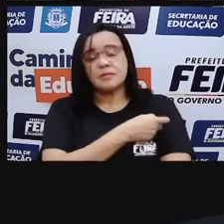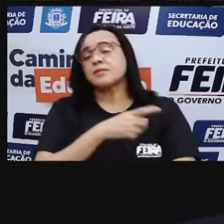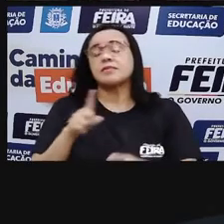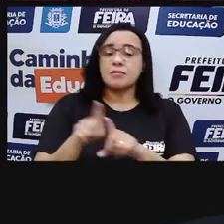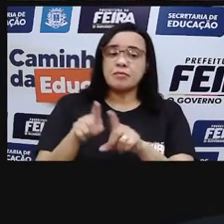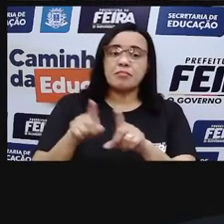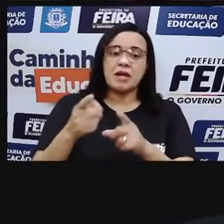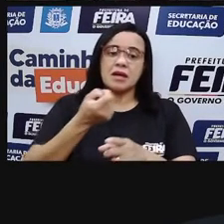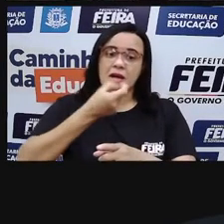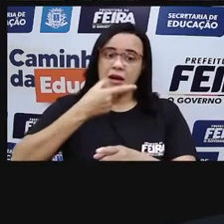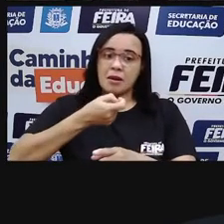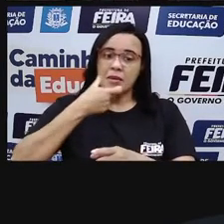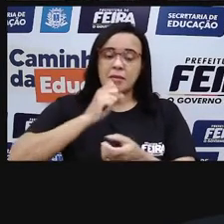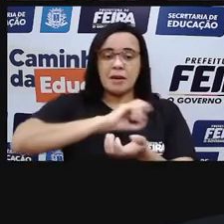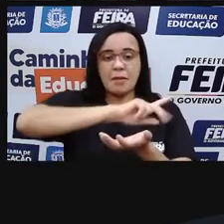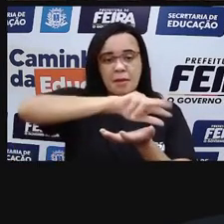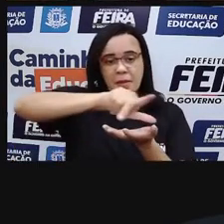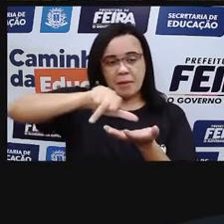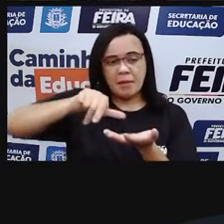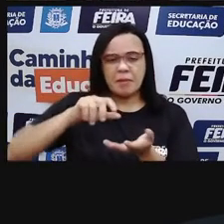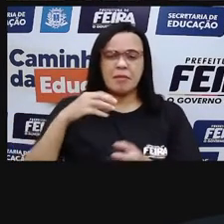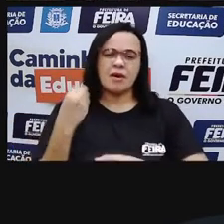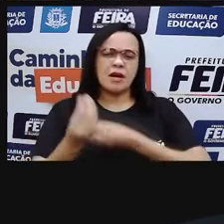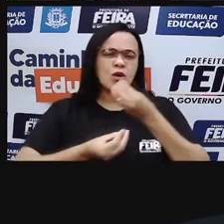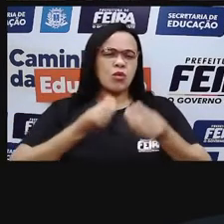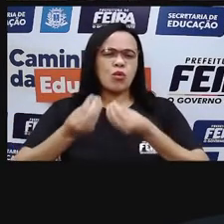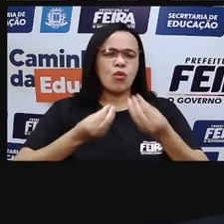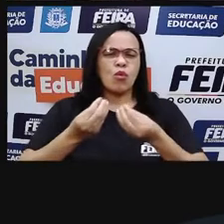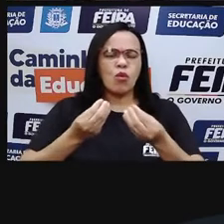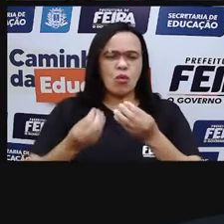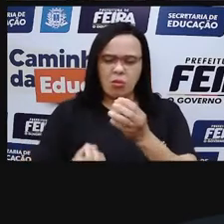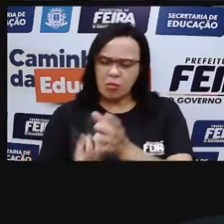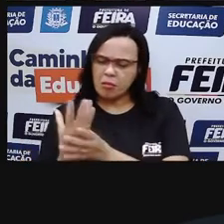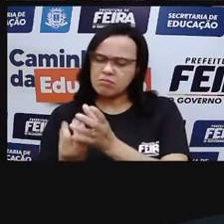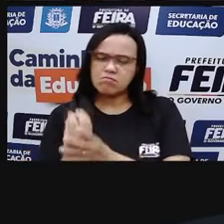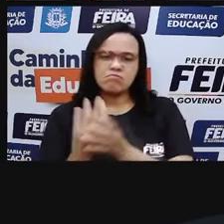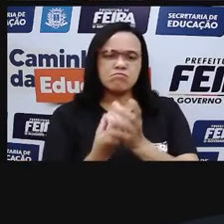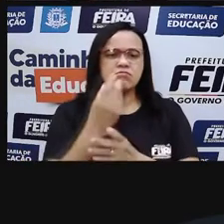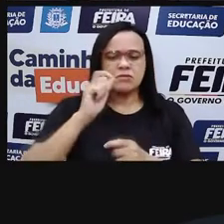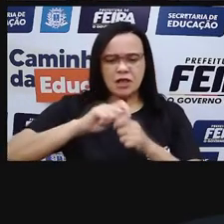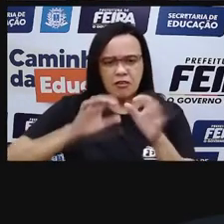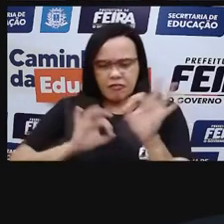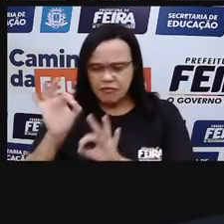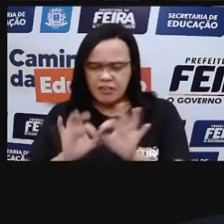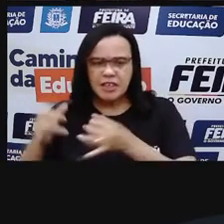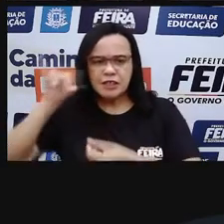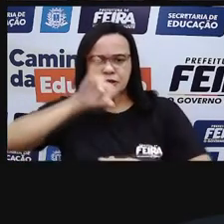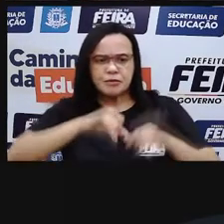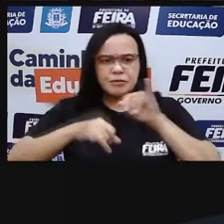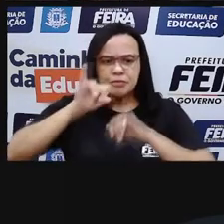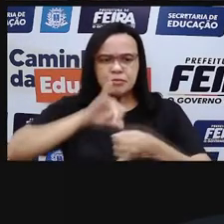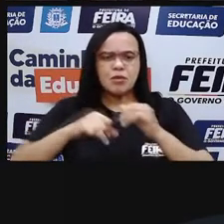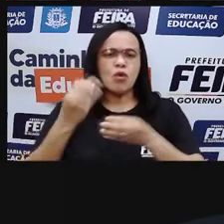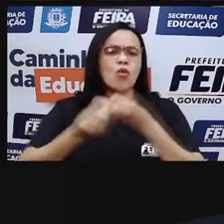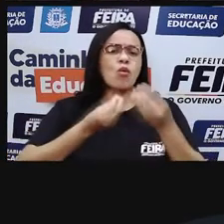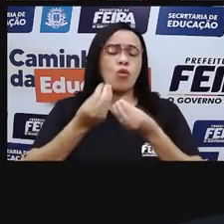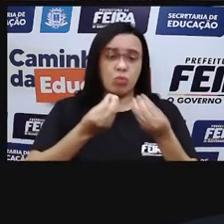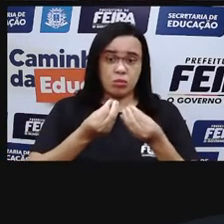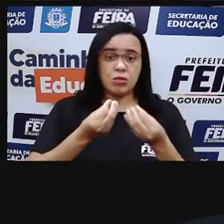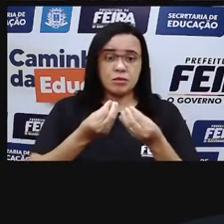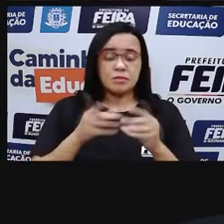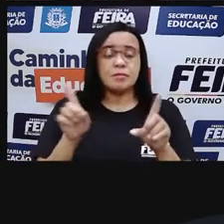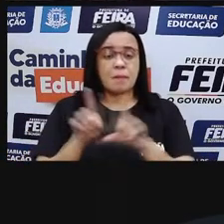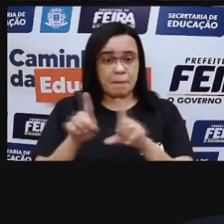medicamentos, como ele entenda como eles são produzidos e qual o princípio deles, para que a gente possa se imunizar tanto com